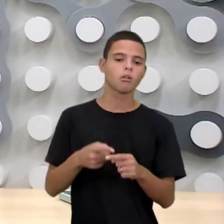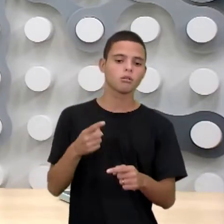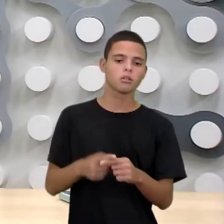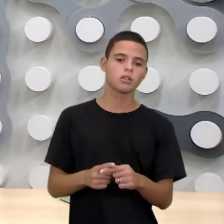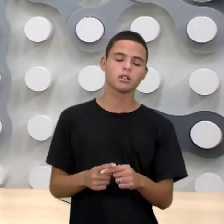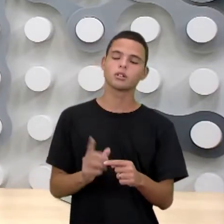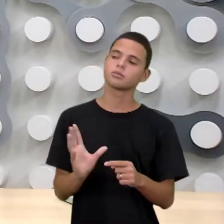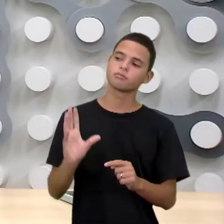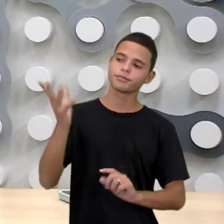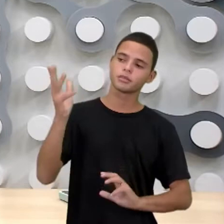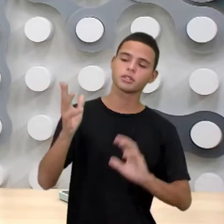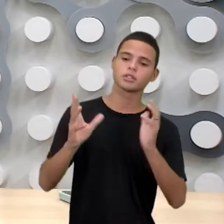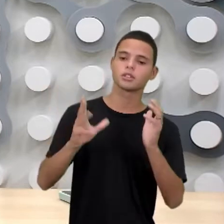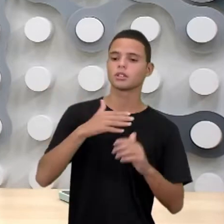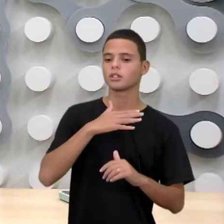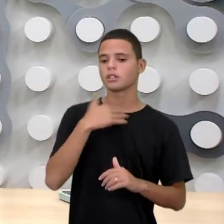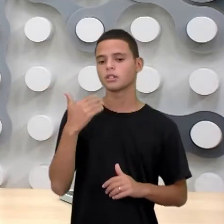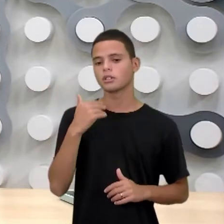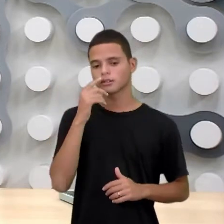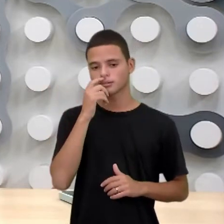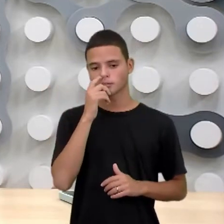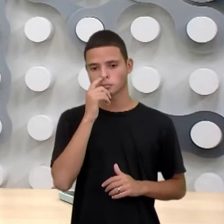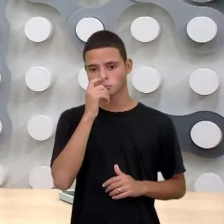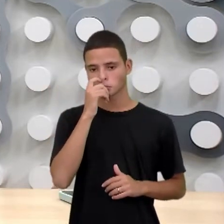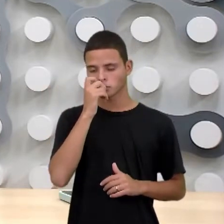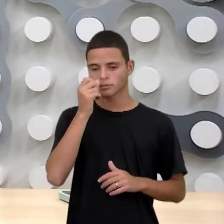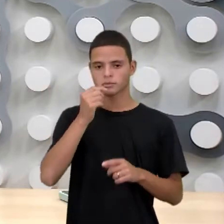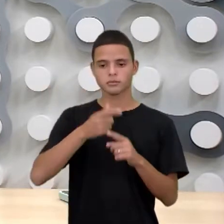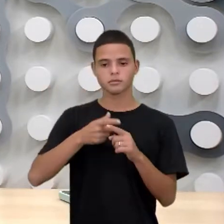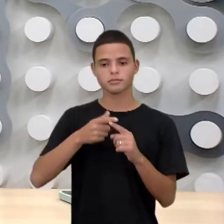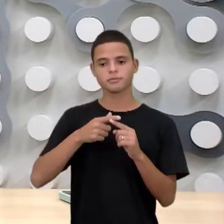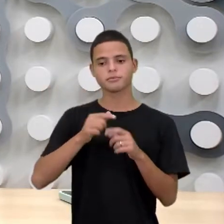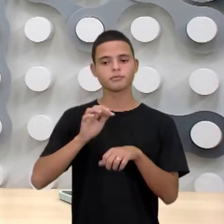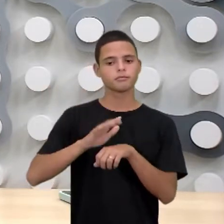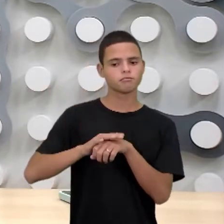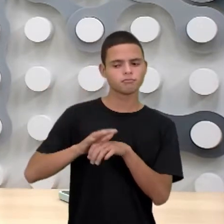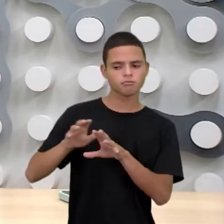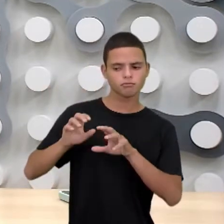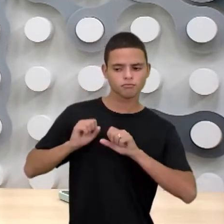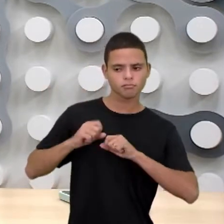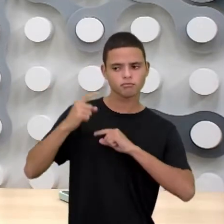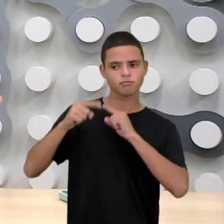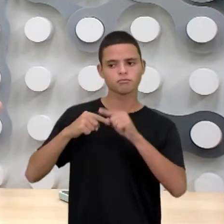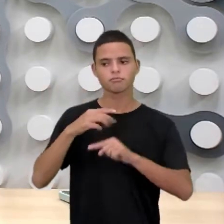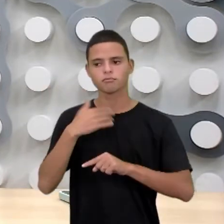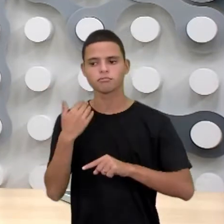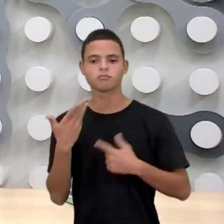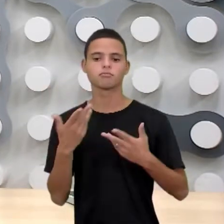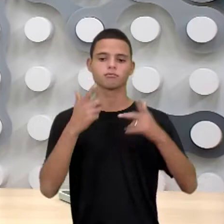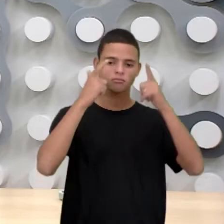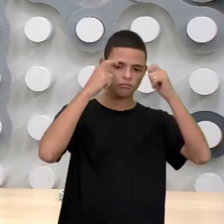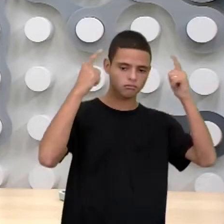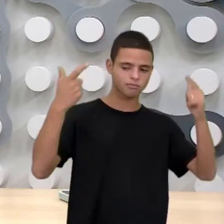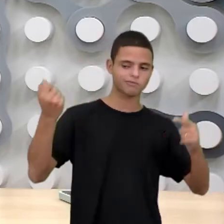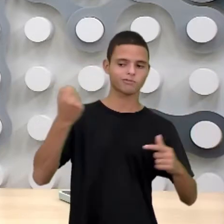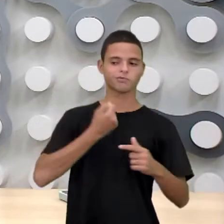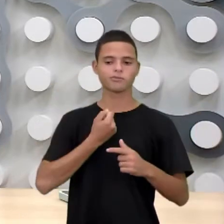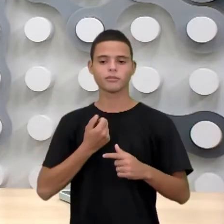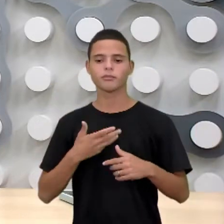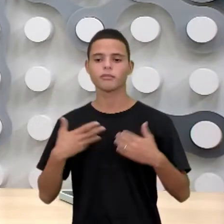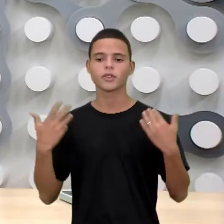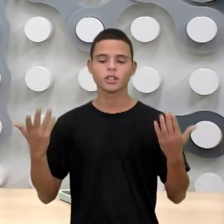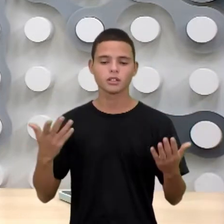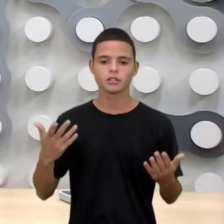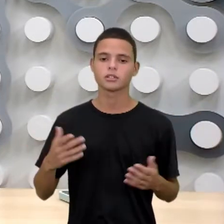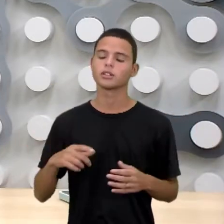tá acontecendo as mortes, que causas são essas mortes, são por doenças, são por questões violentas, né? Tudo isso aí, né, gera